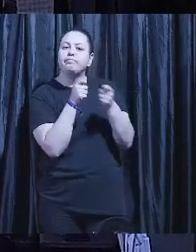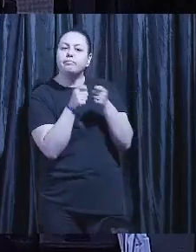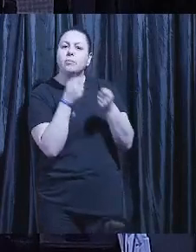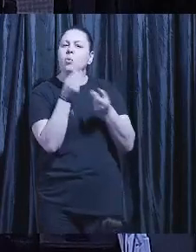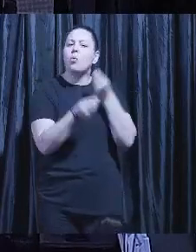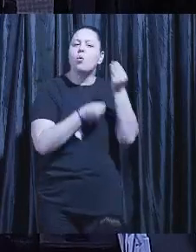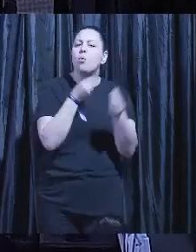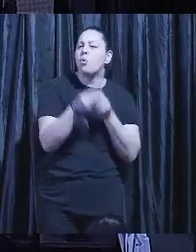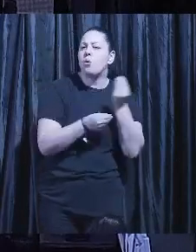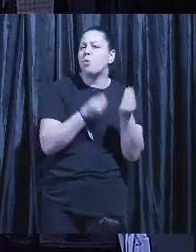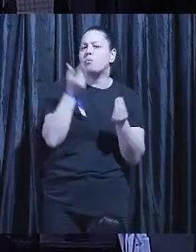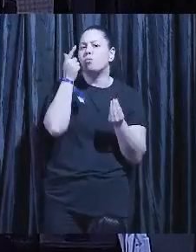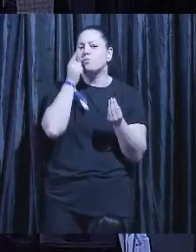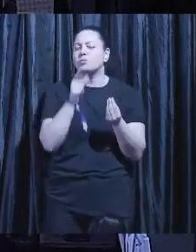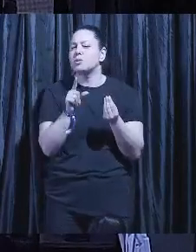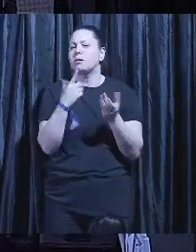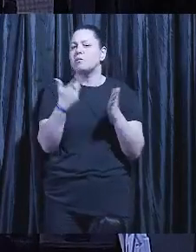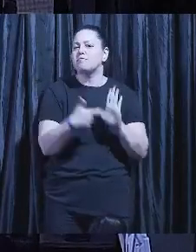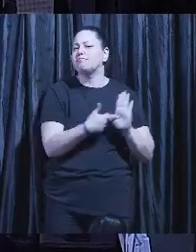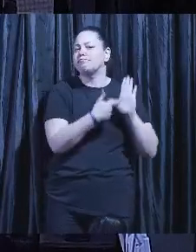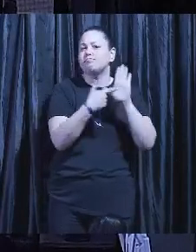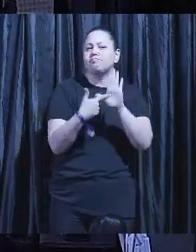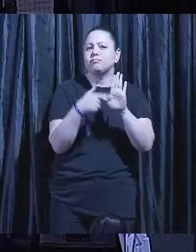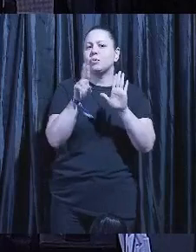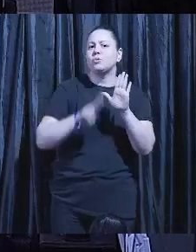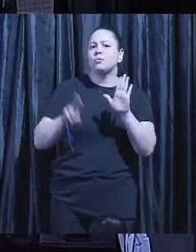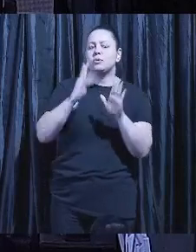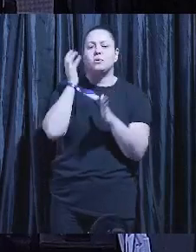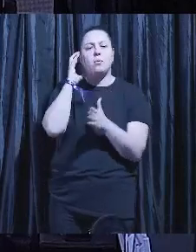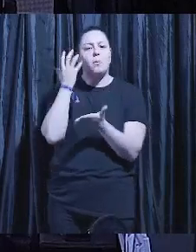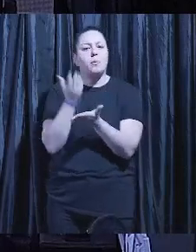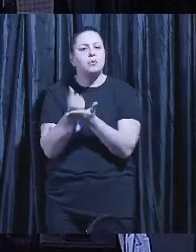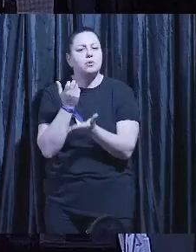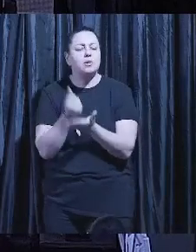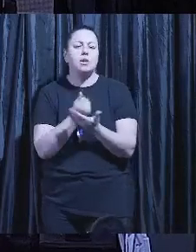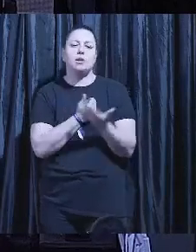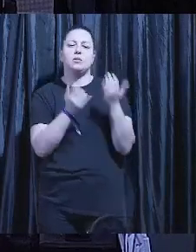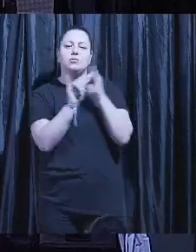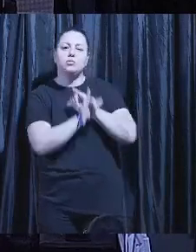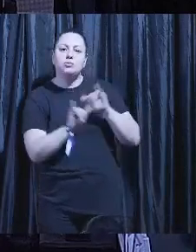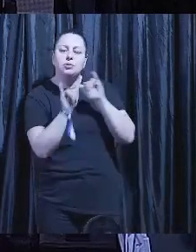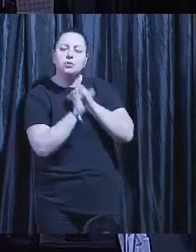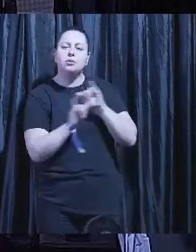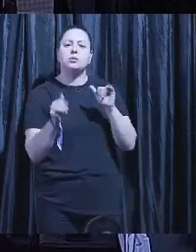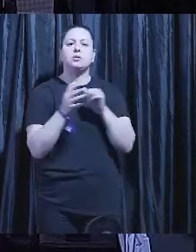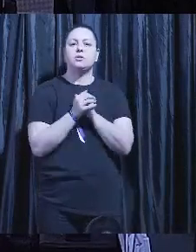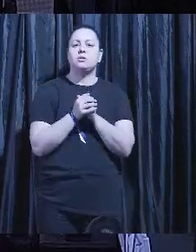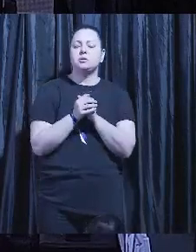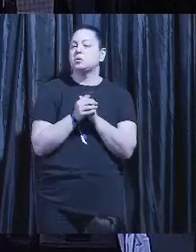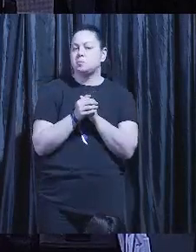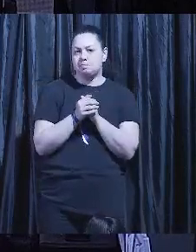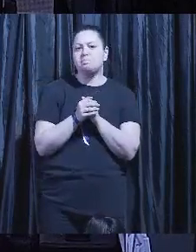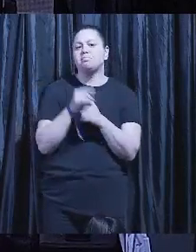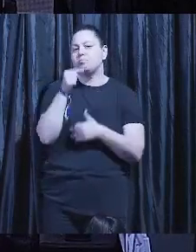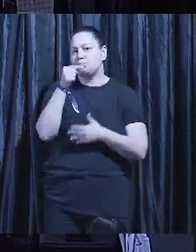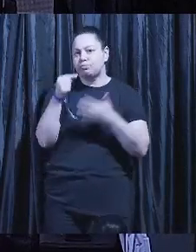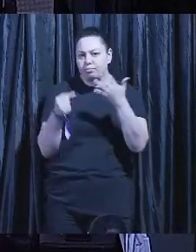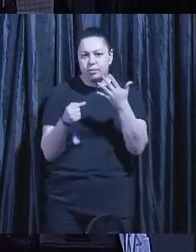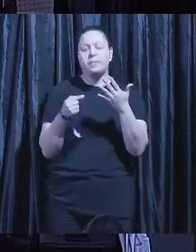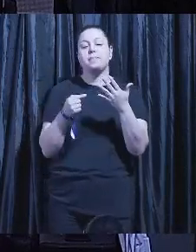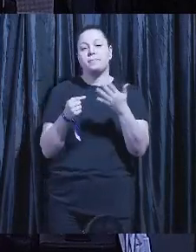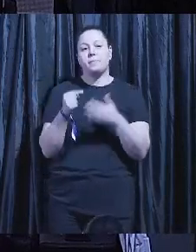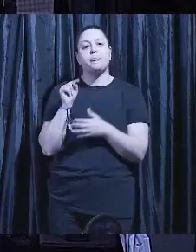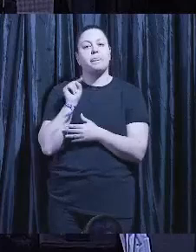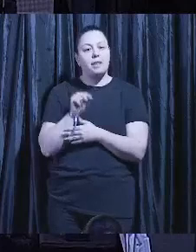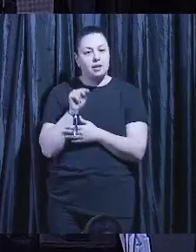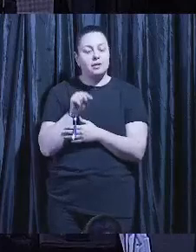gente disputa essas narrativas através de podcast, de notícia, enfim, o programa de reportagem. Esse eixo de